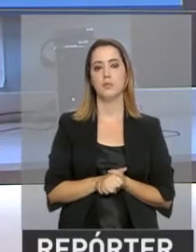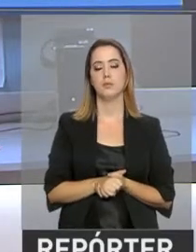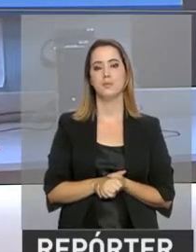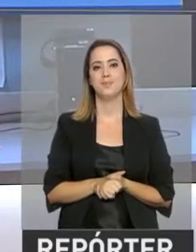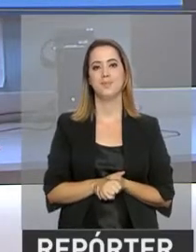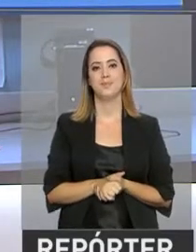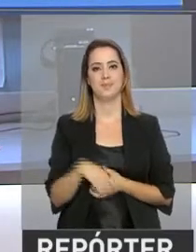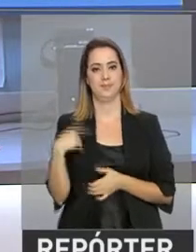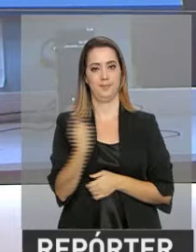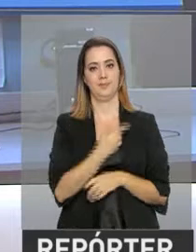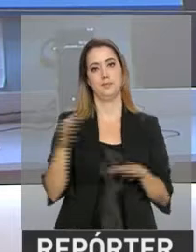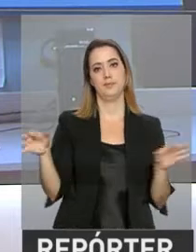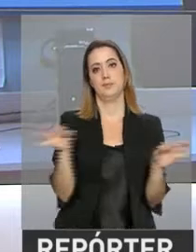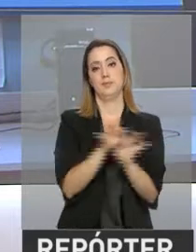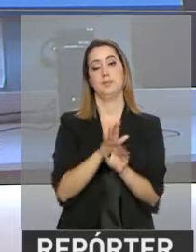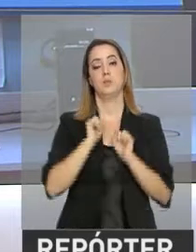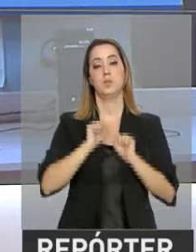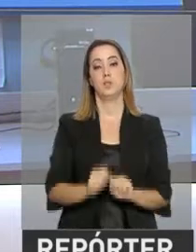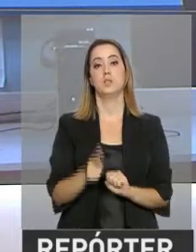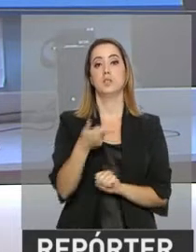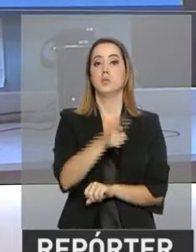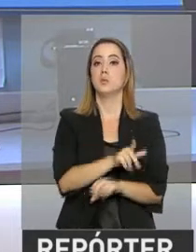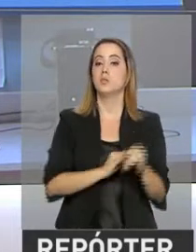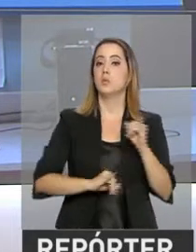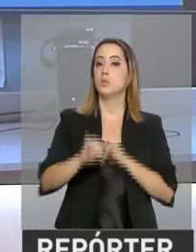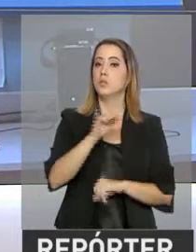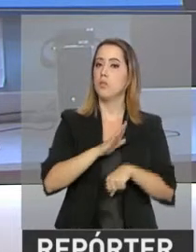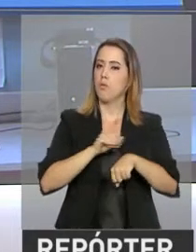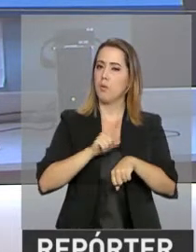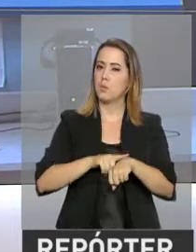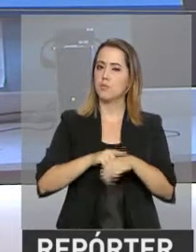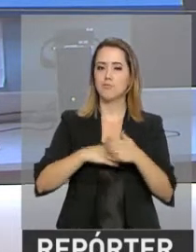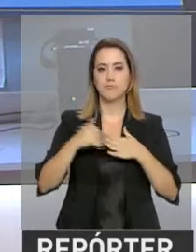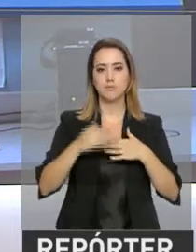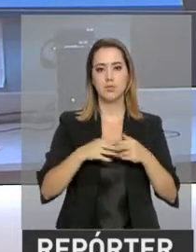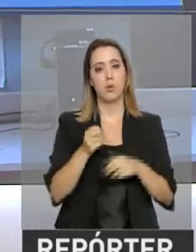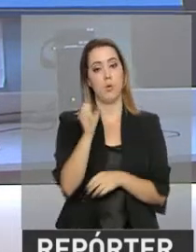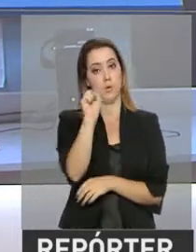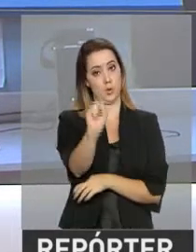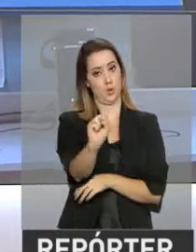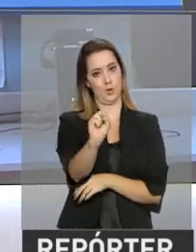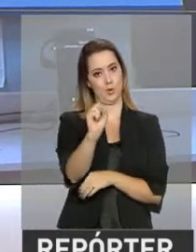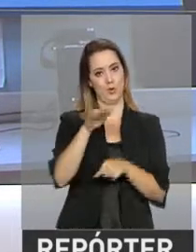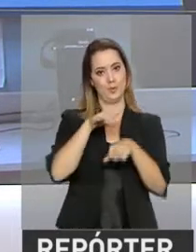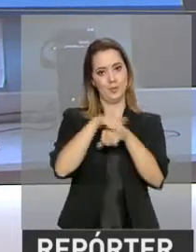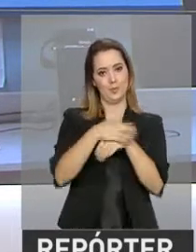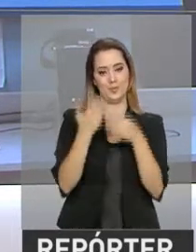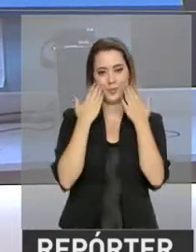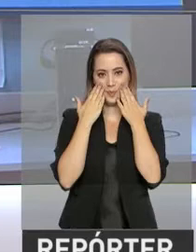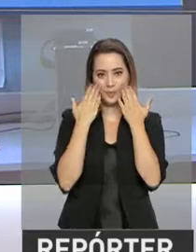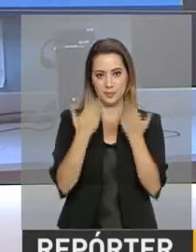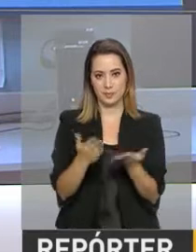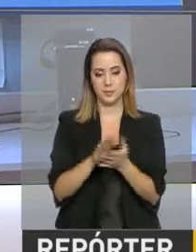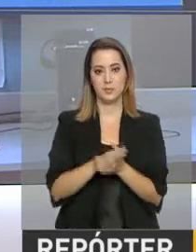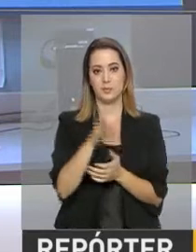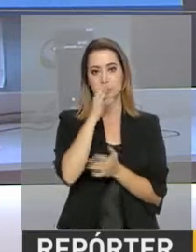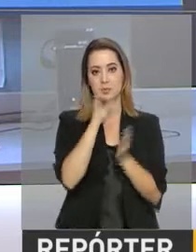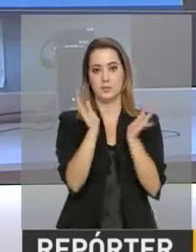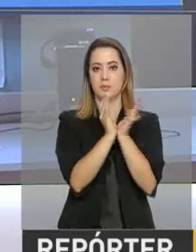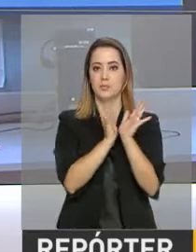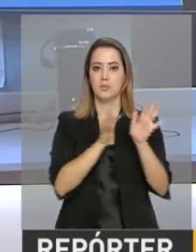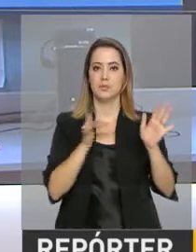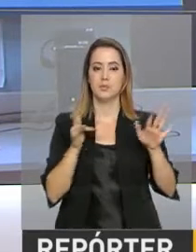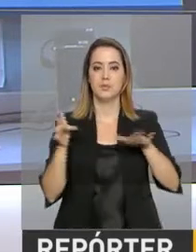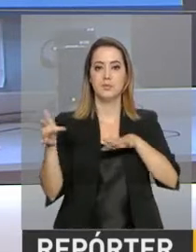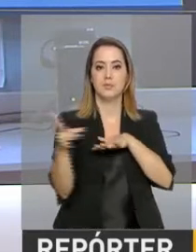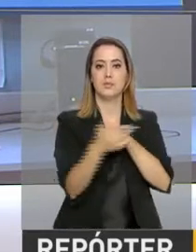o repórter nbf fica por aqui mas podemos voltar a qualquer momento com outras informações oito da noite em uma nova edição acompanha as notícias também